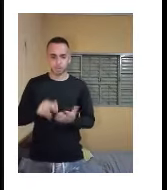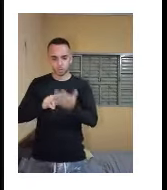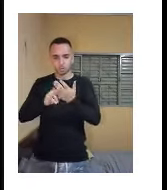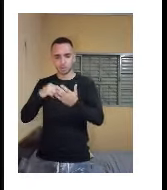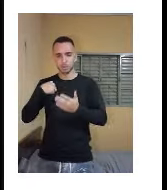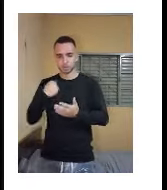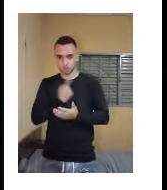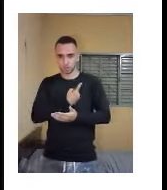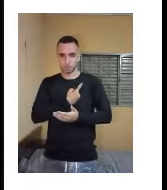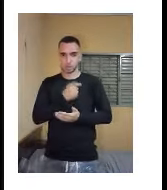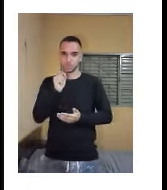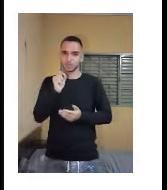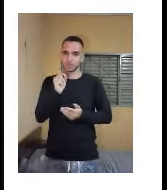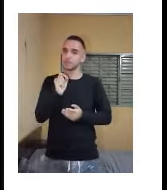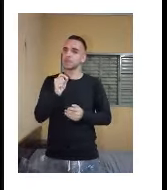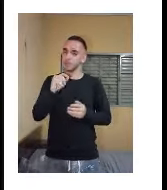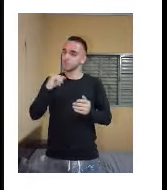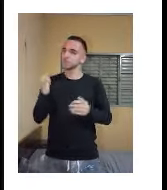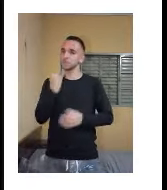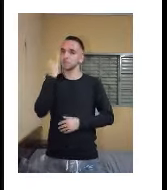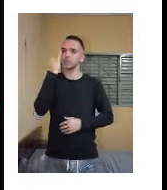significativa e que, de fato,